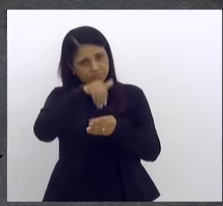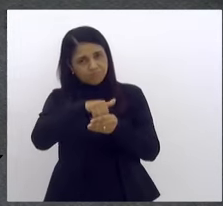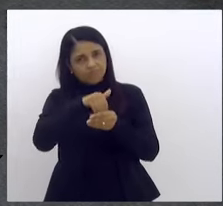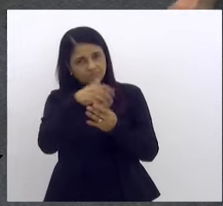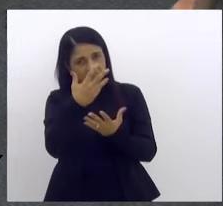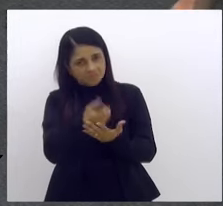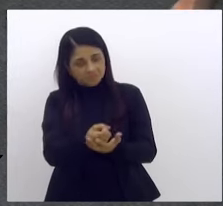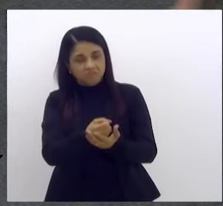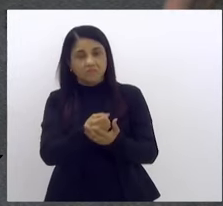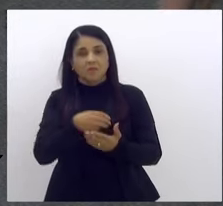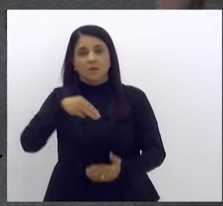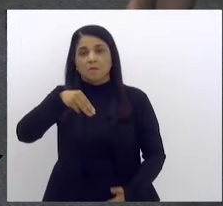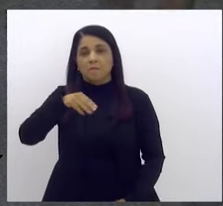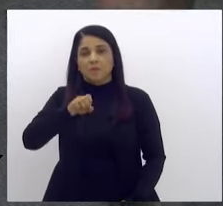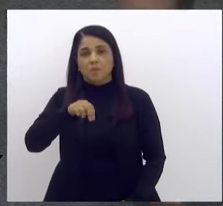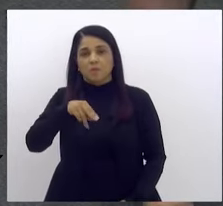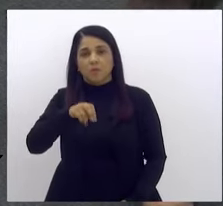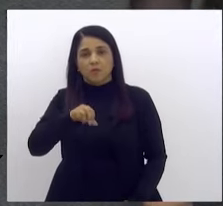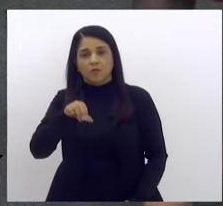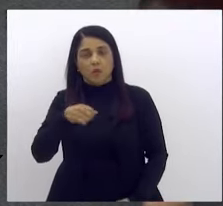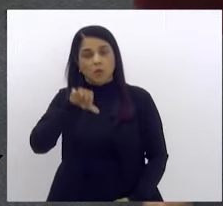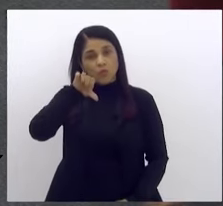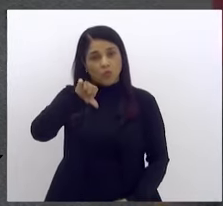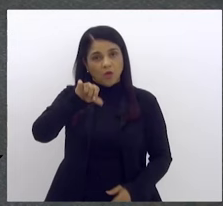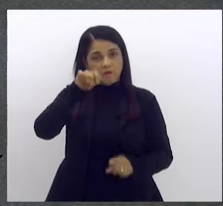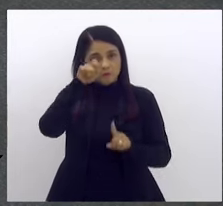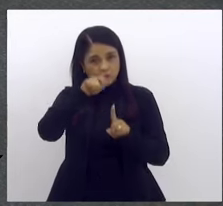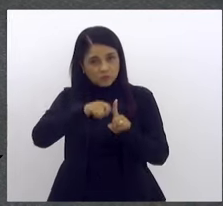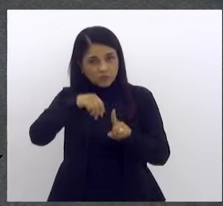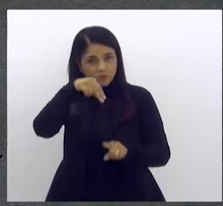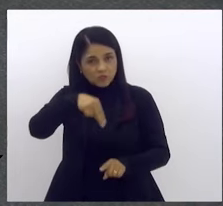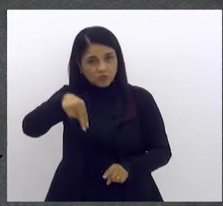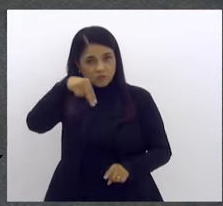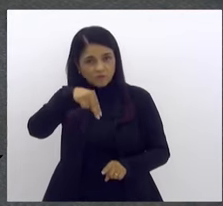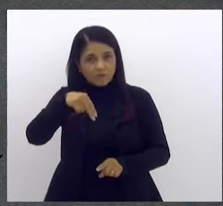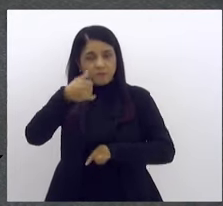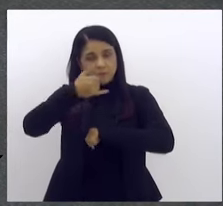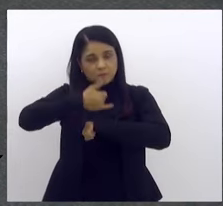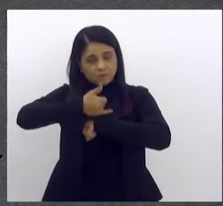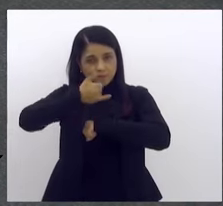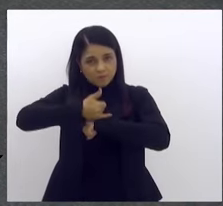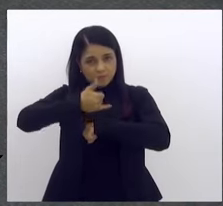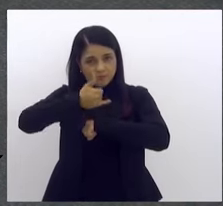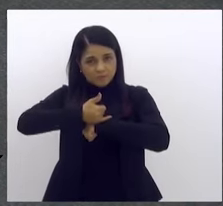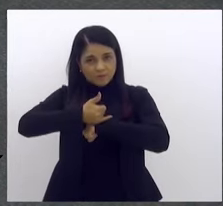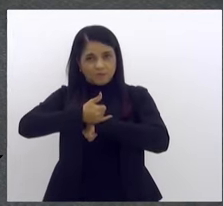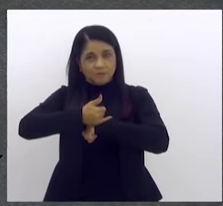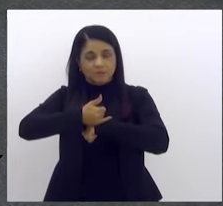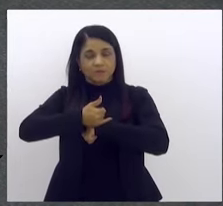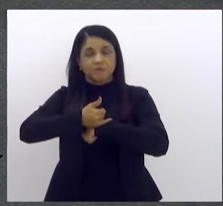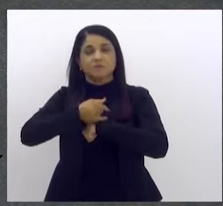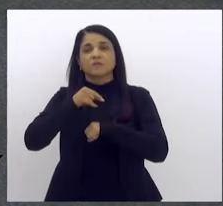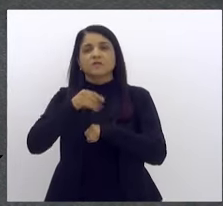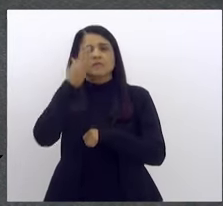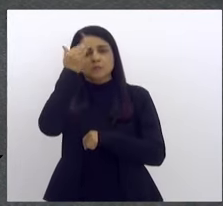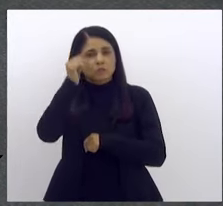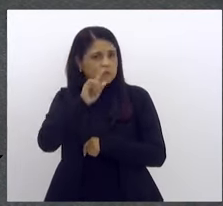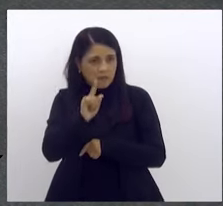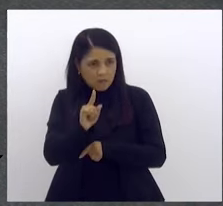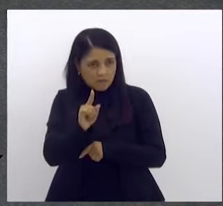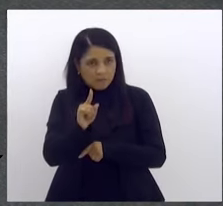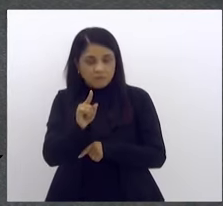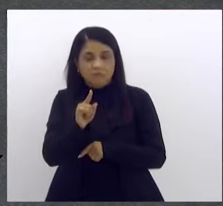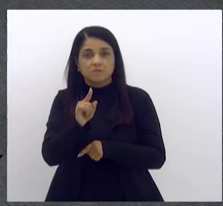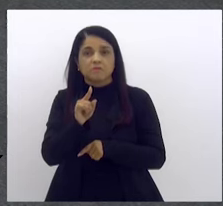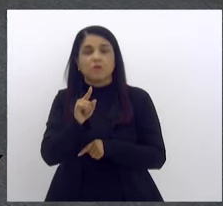O Memorial 9 de novembro do município de Volta Redonda, para quem não sabe, faz menção a